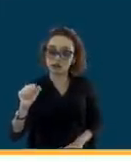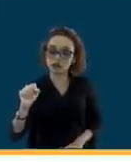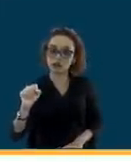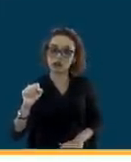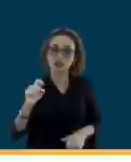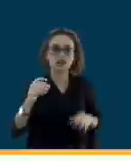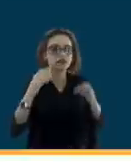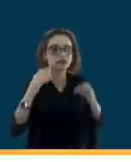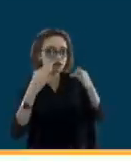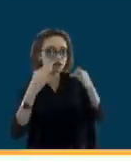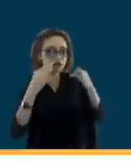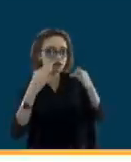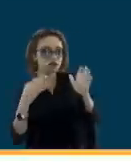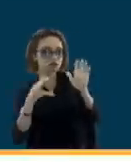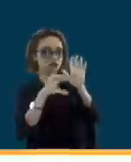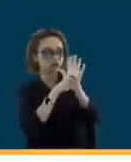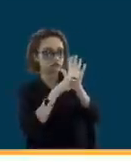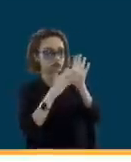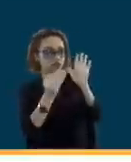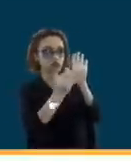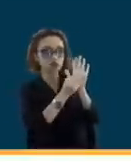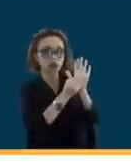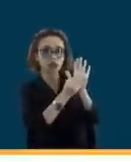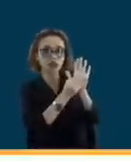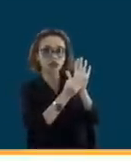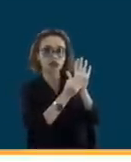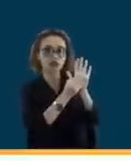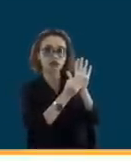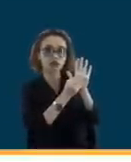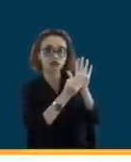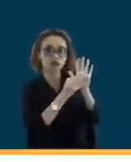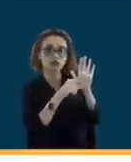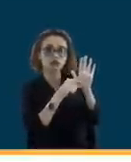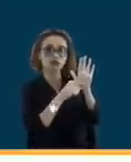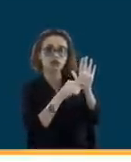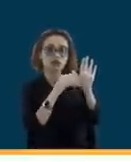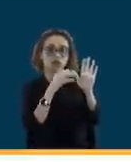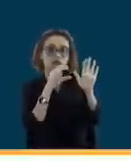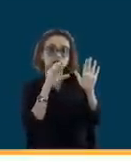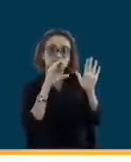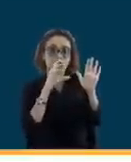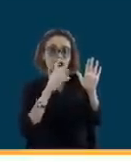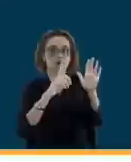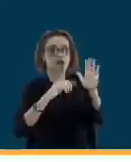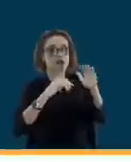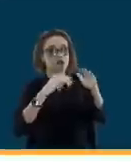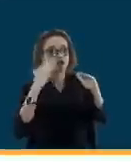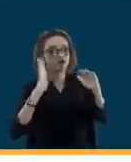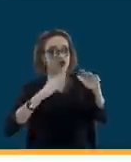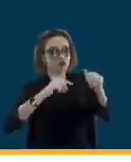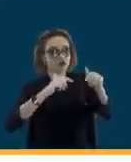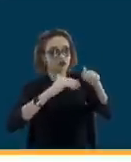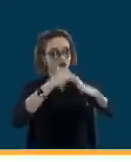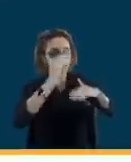colocar num mesmo edital os sêniors, aqueles com uma carreira mais consagrada, ao lado